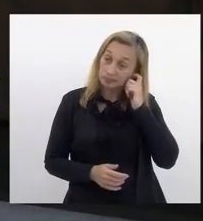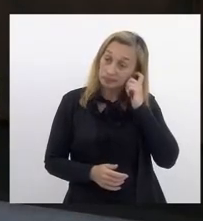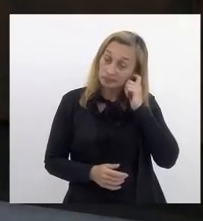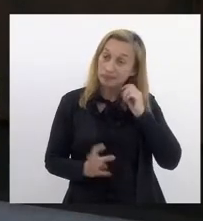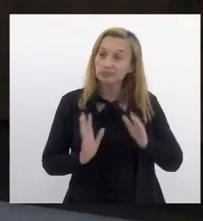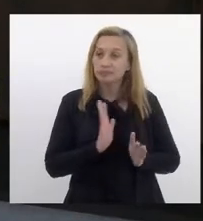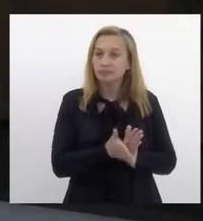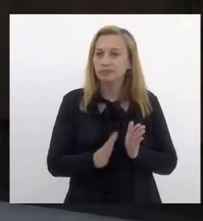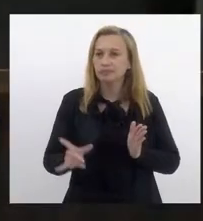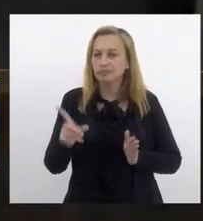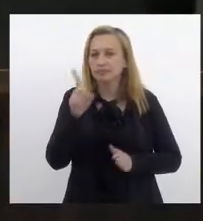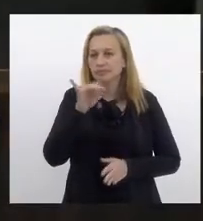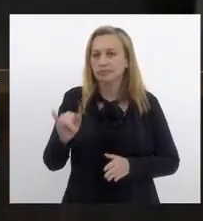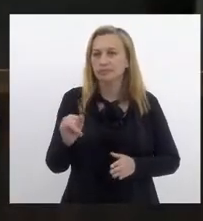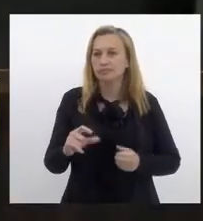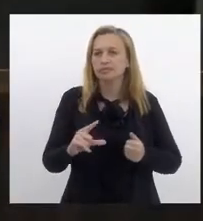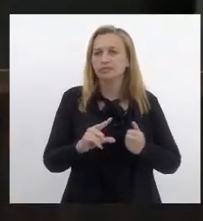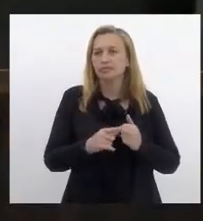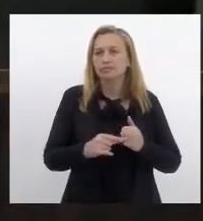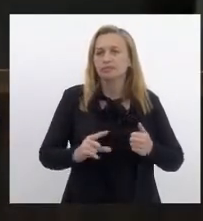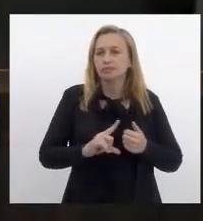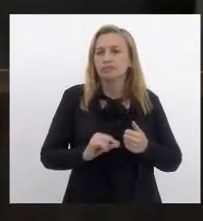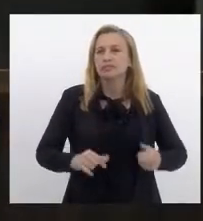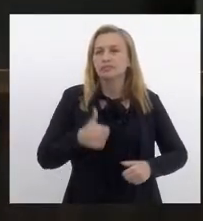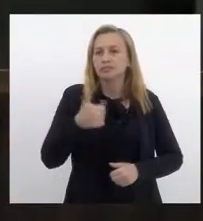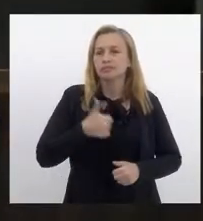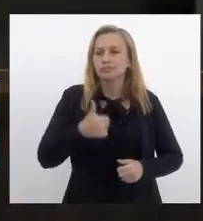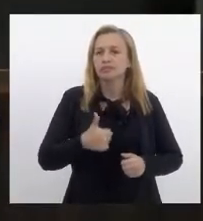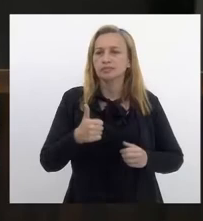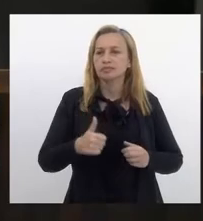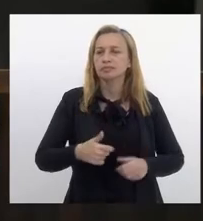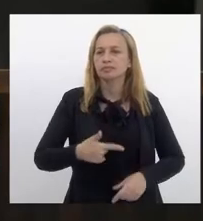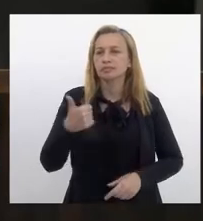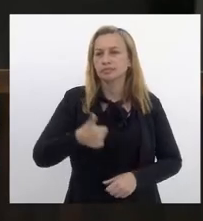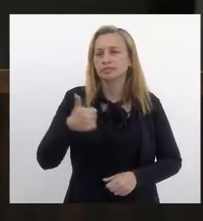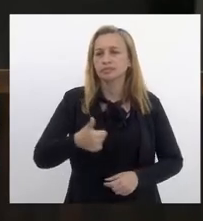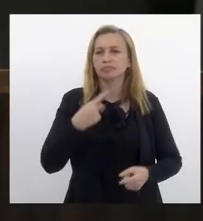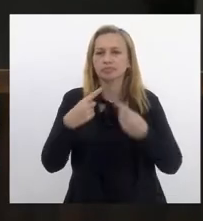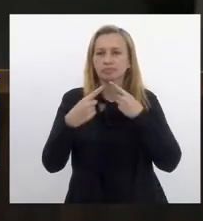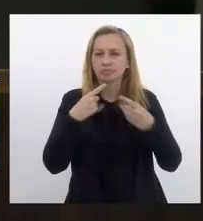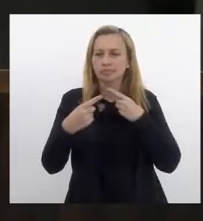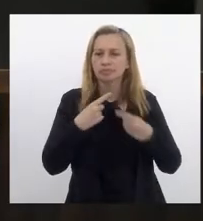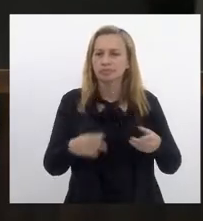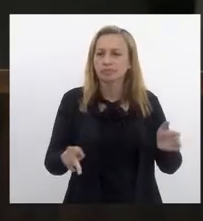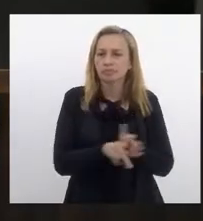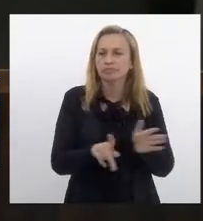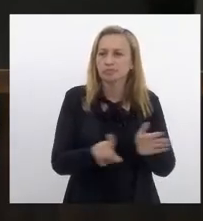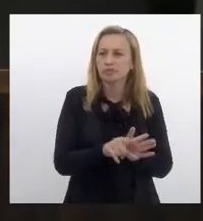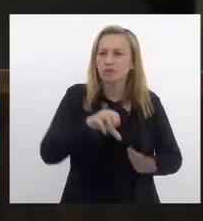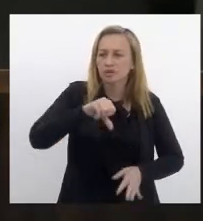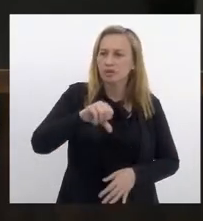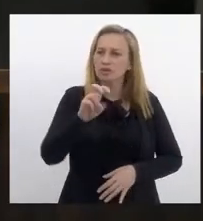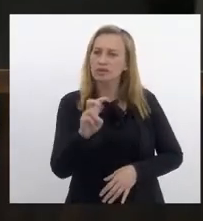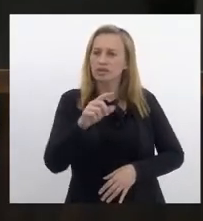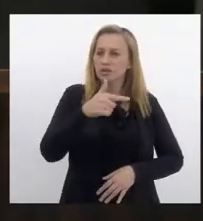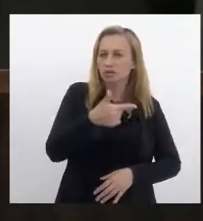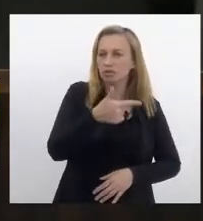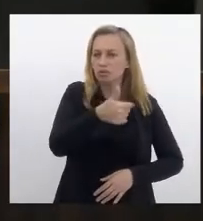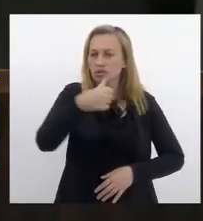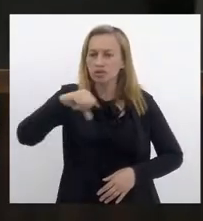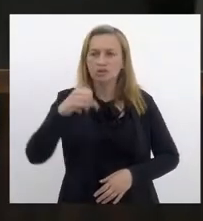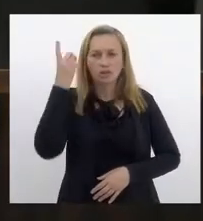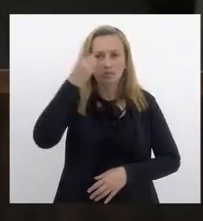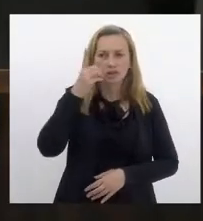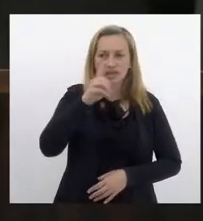Incluído na ordem do dia, de acordo com o parágrafo 1º do artigo 47 do regimento interno, em tramitação ordinária e em primeira discussão, projeto de lei 952/2019, de autoria da